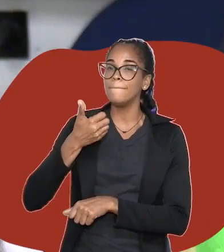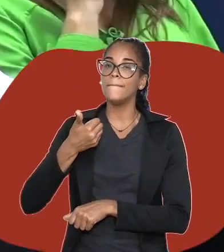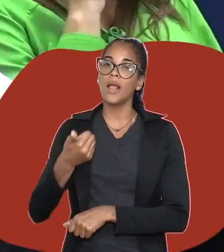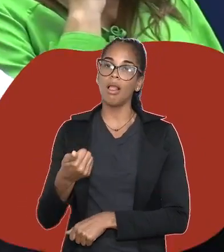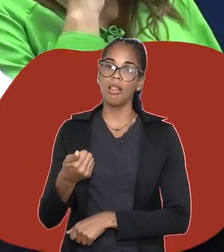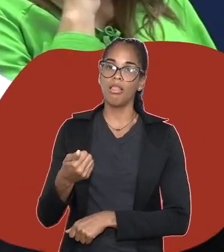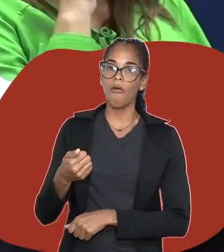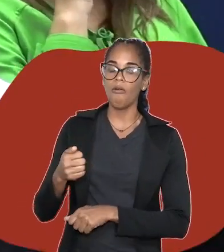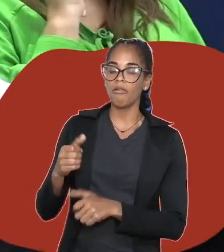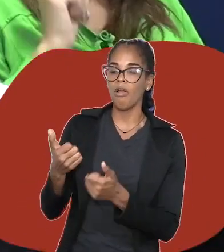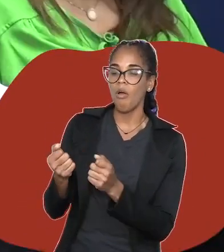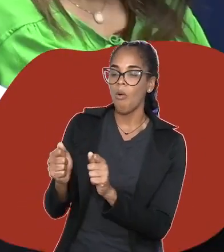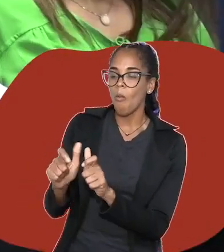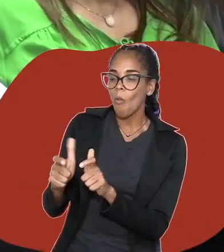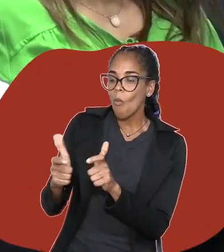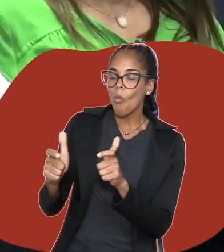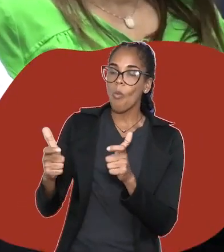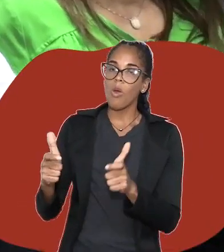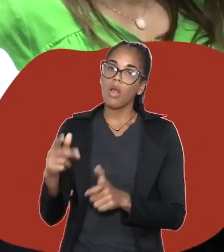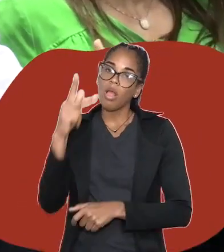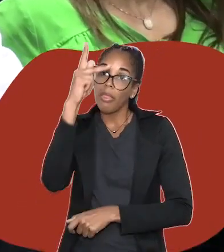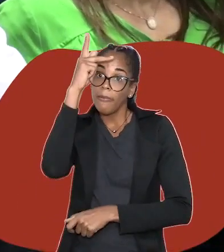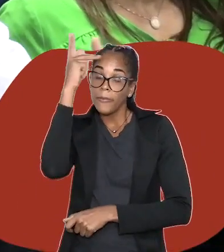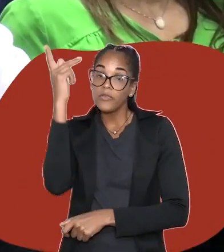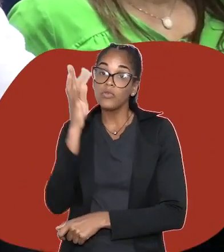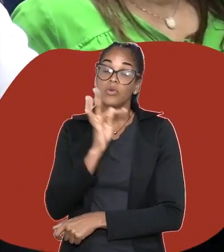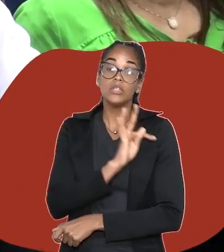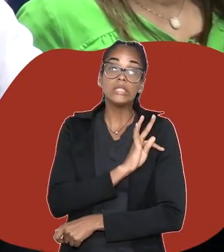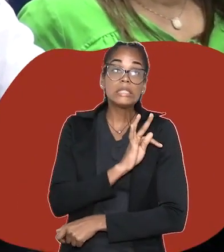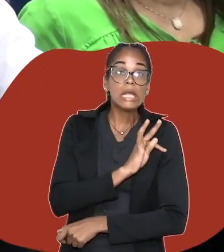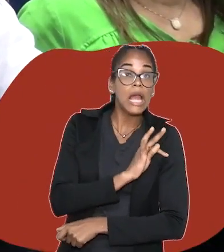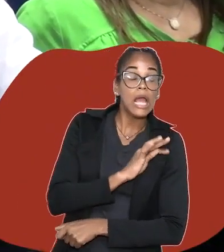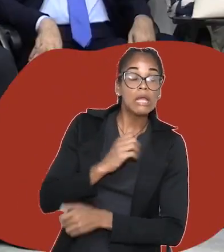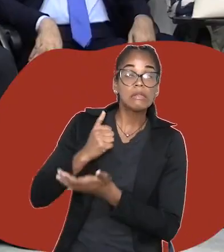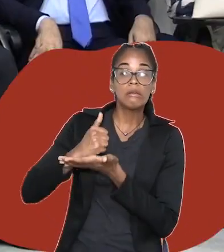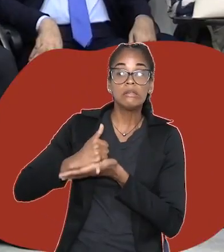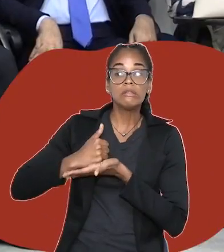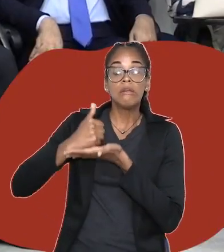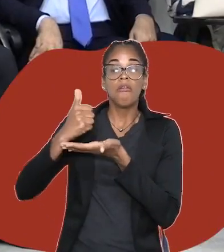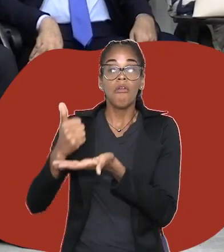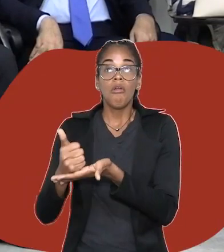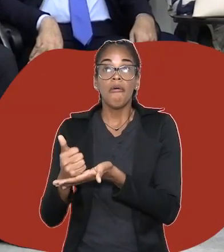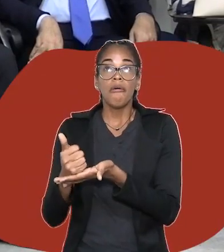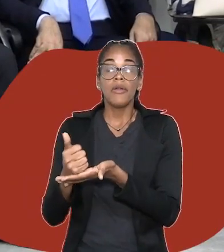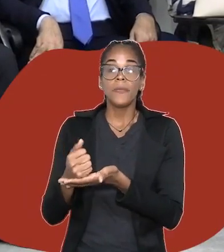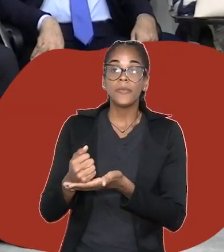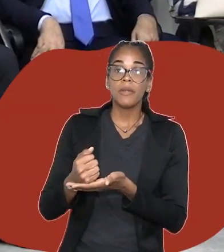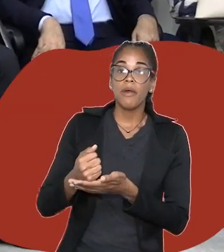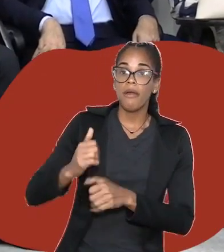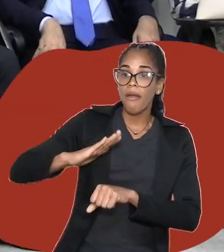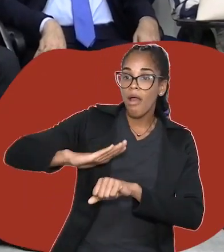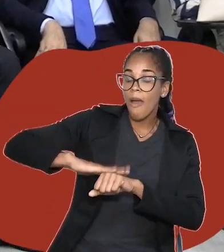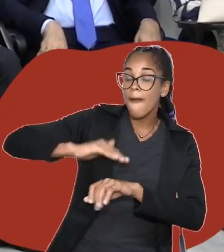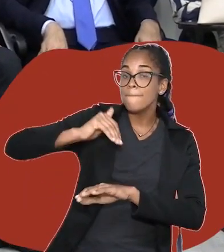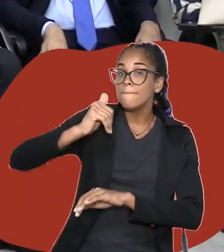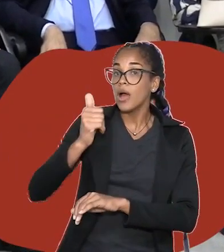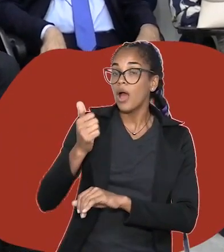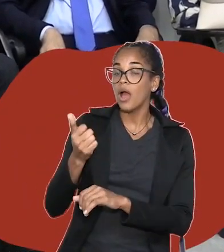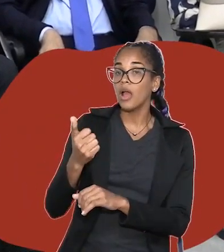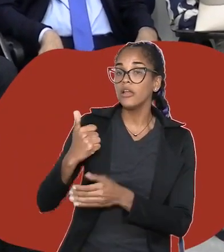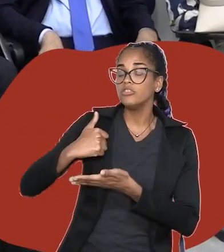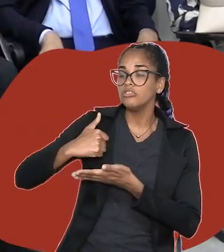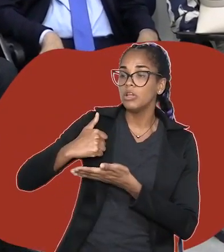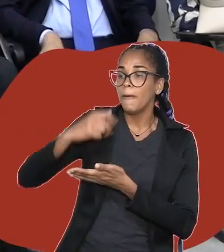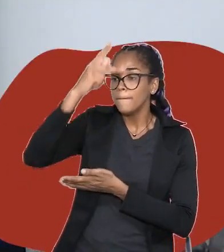gestão é um aprimoramento e um aumento do quadro técnico, um aumento de técnicos, auxiliares, quem sabe ampliação do